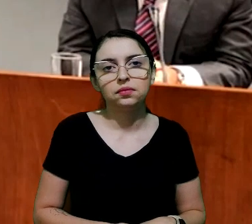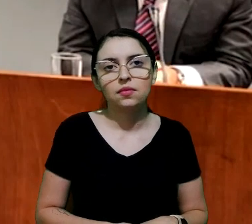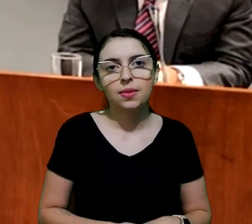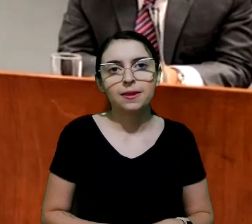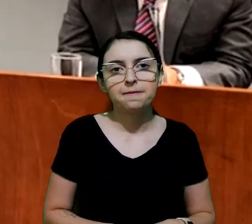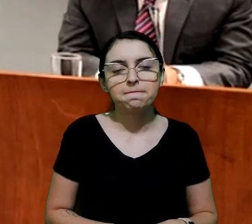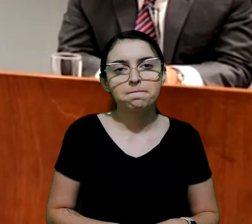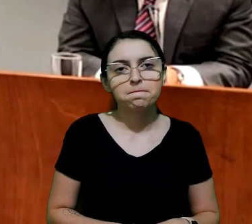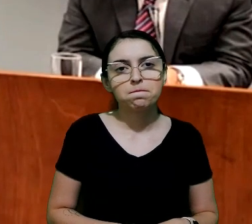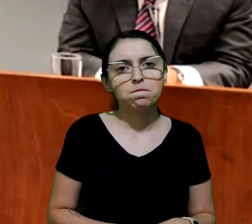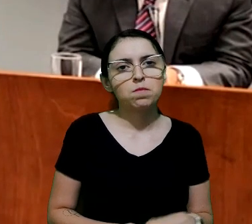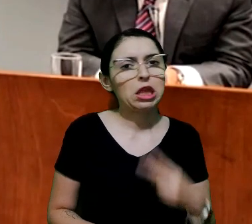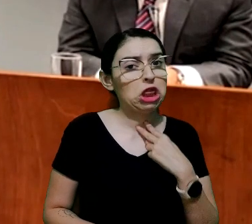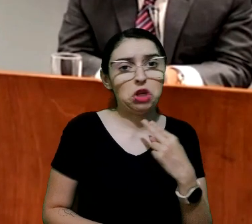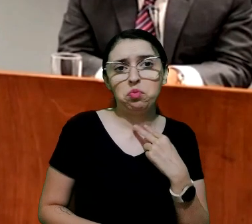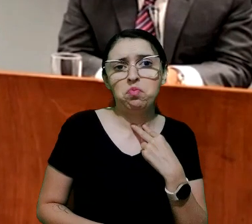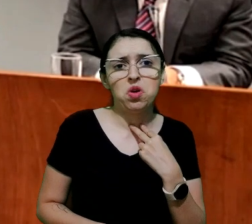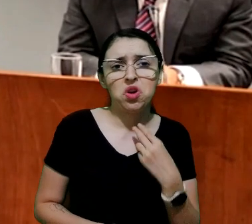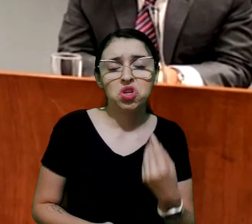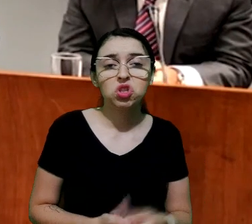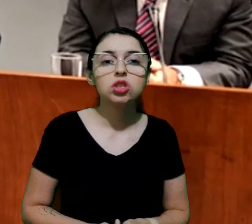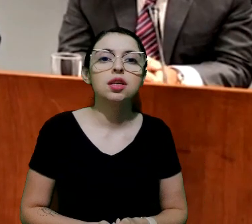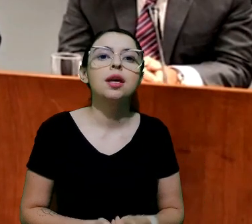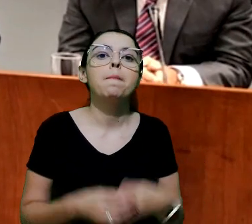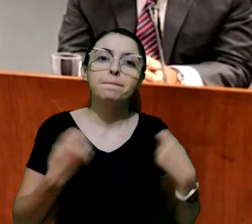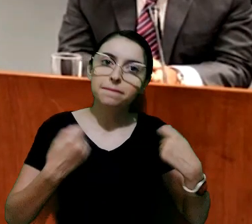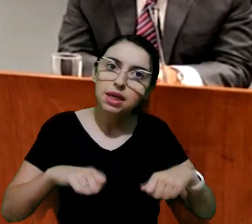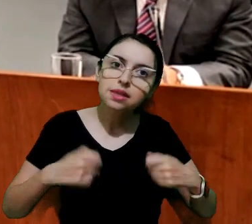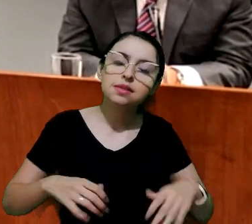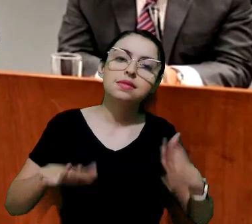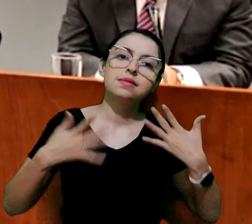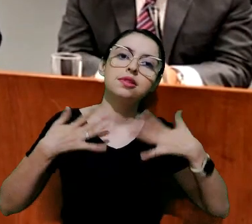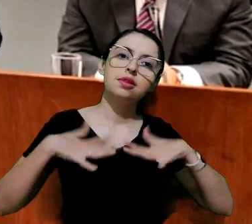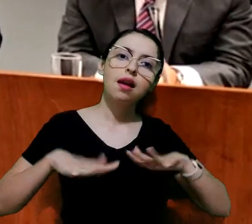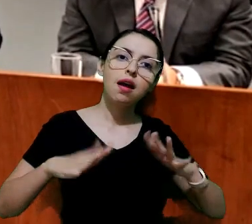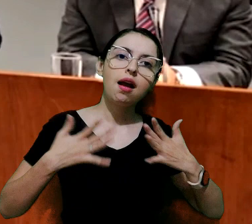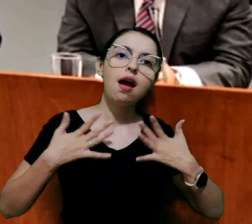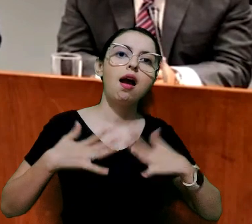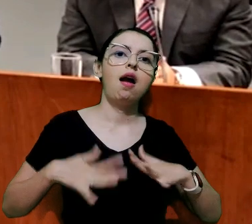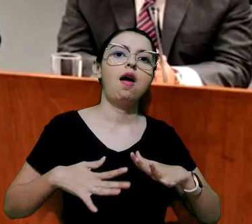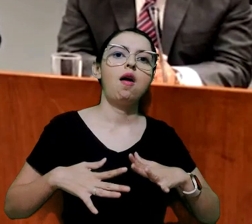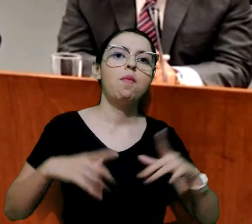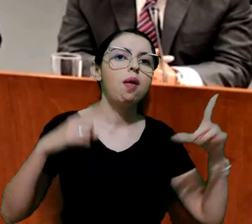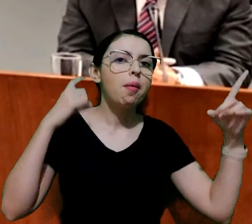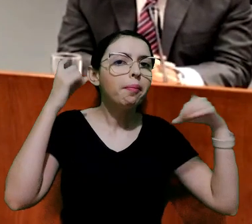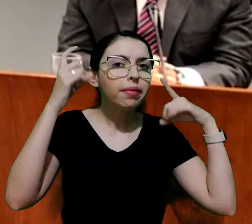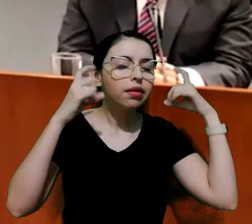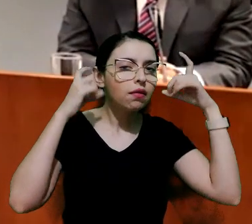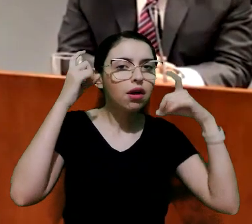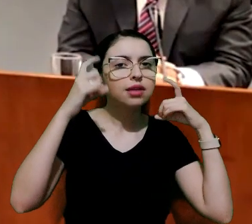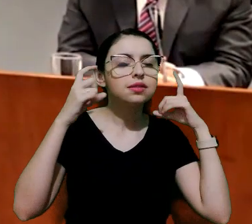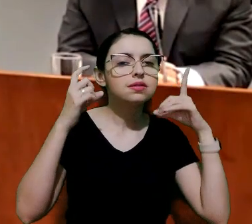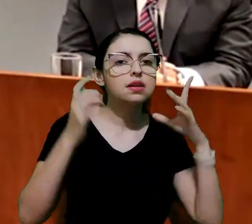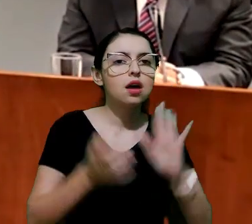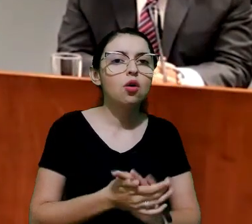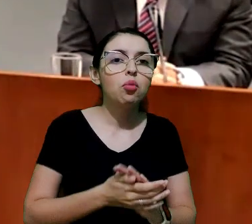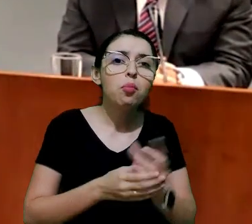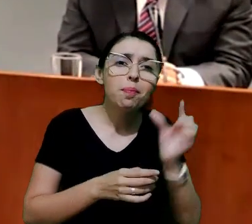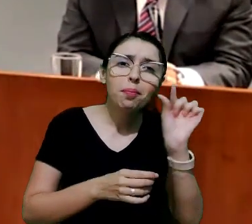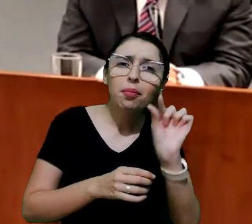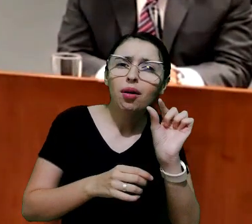Não é possível. Tem que ter uma serenidade, uma preocupação com o mínimo